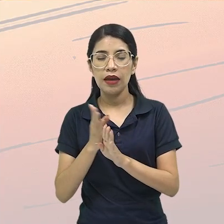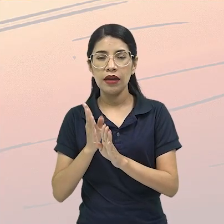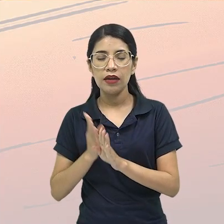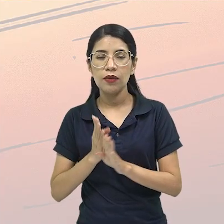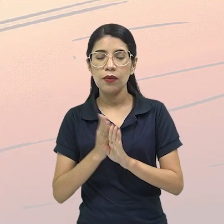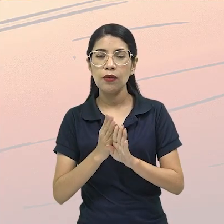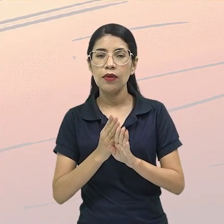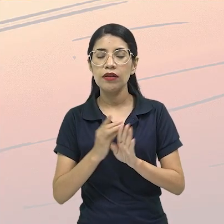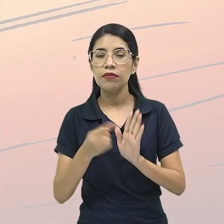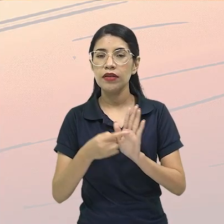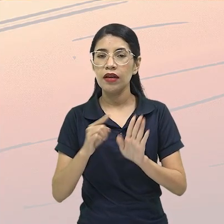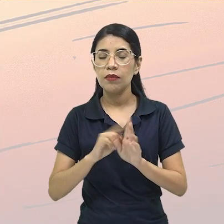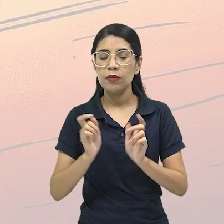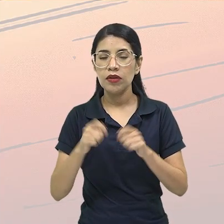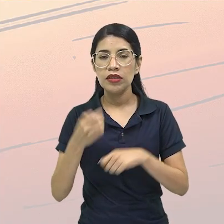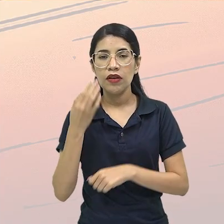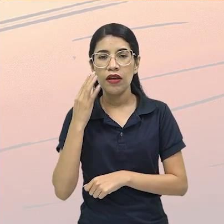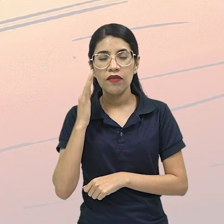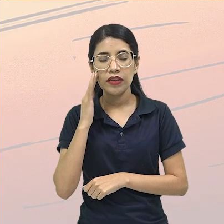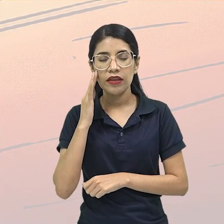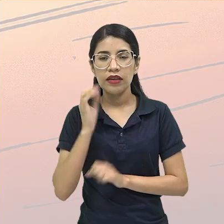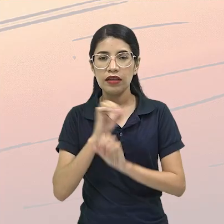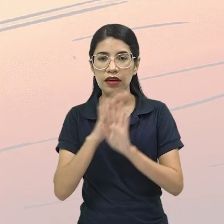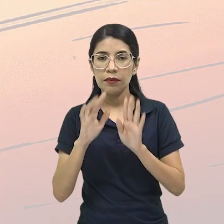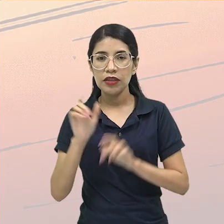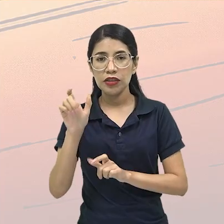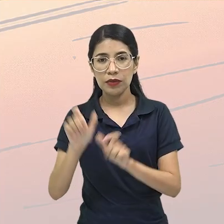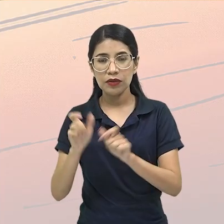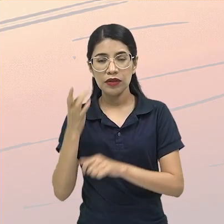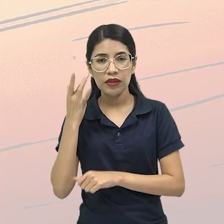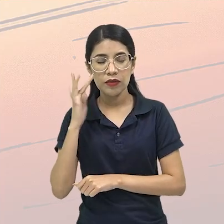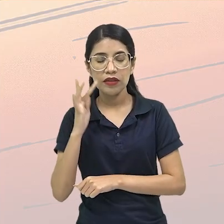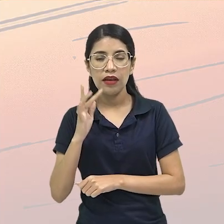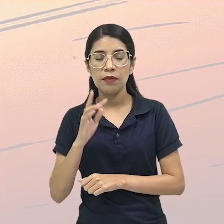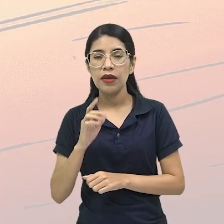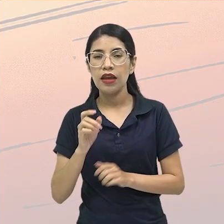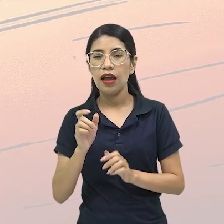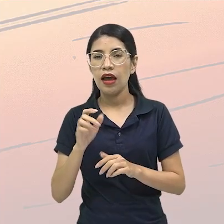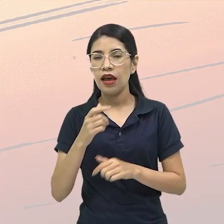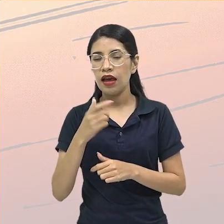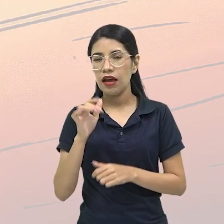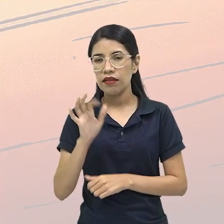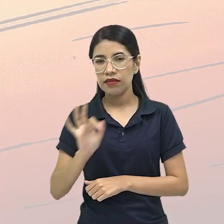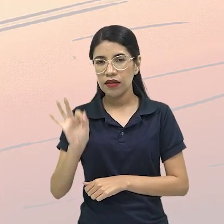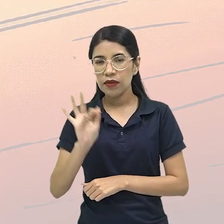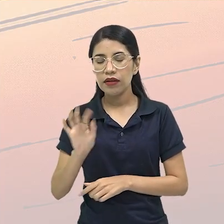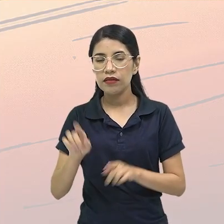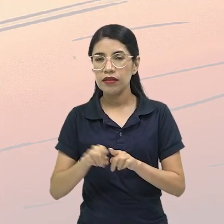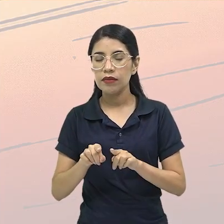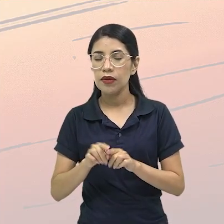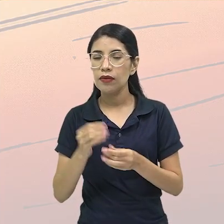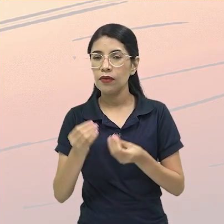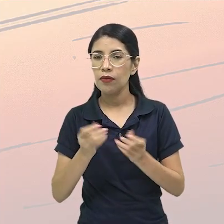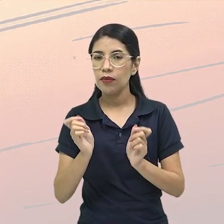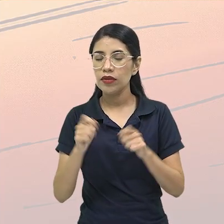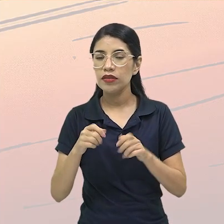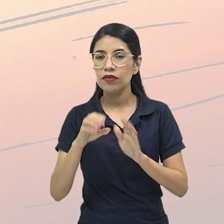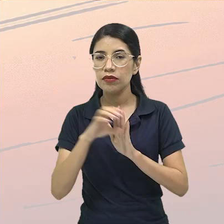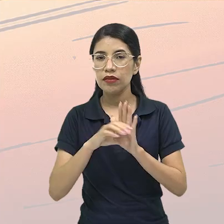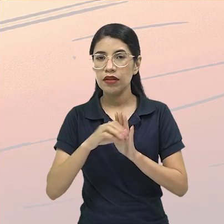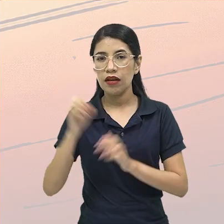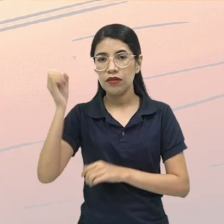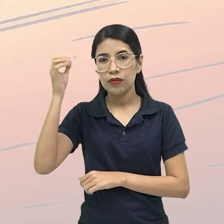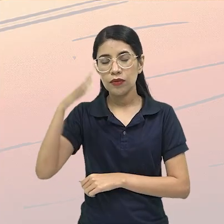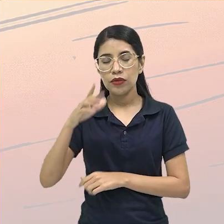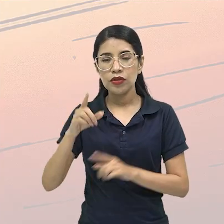de facilitar a compreensão dos leitores leigos. Neste caso, como precisará definir a luz como uma espécie